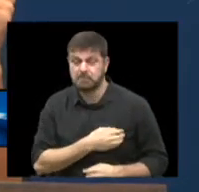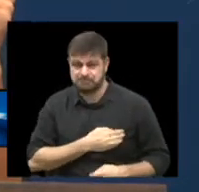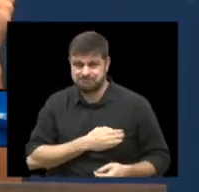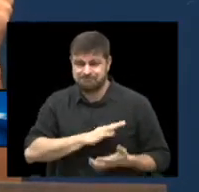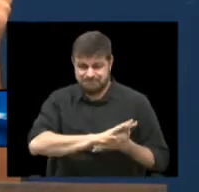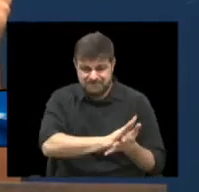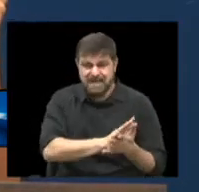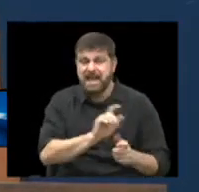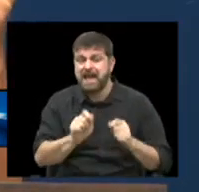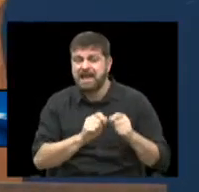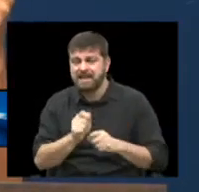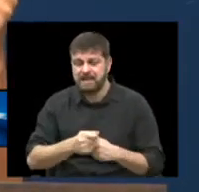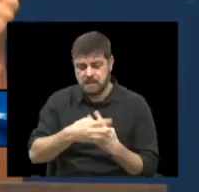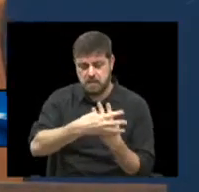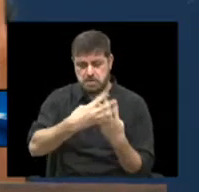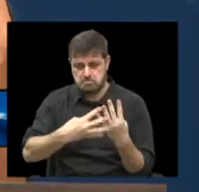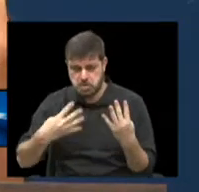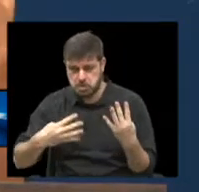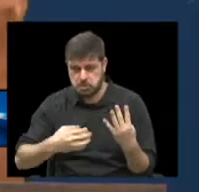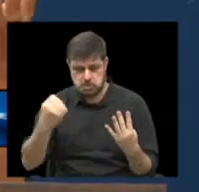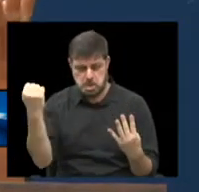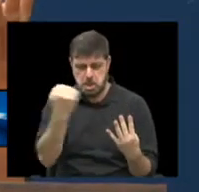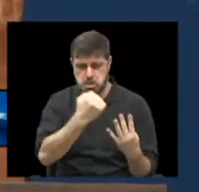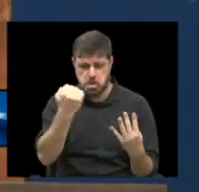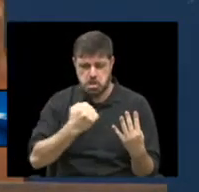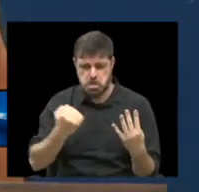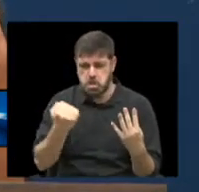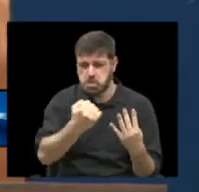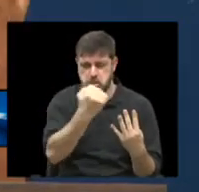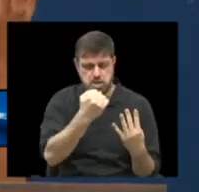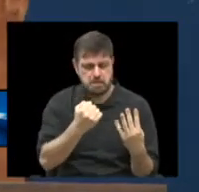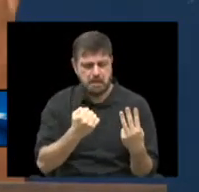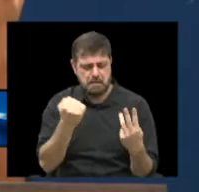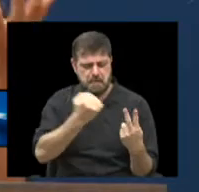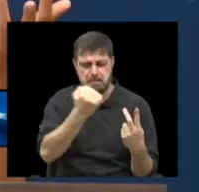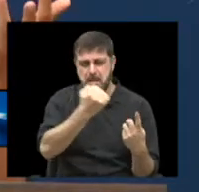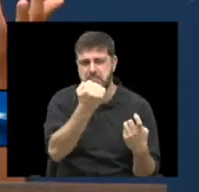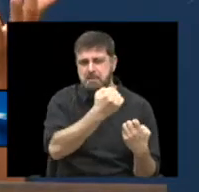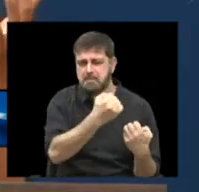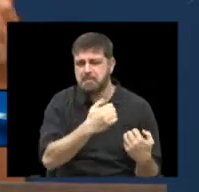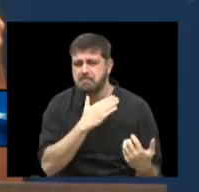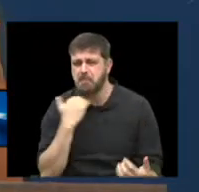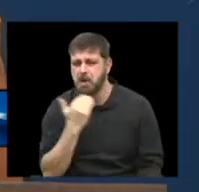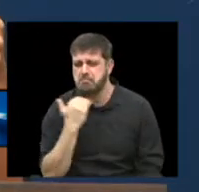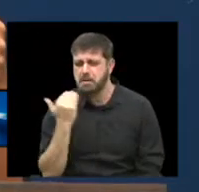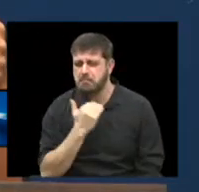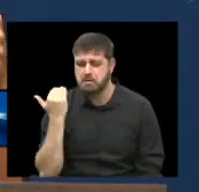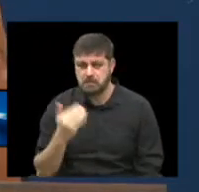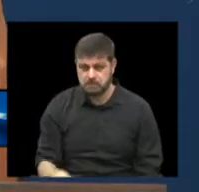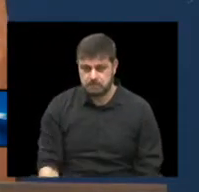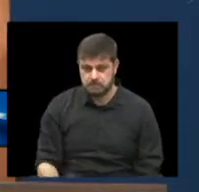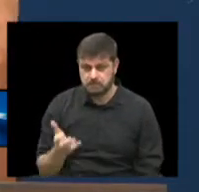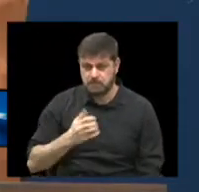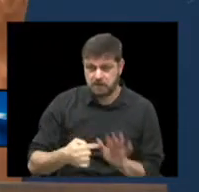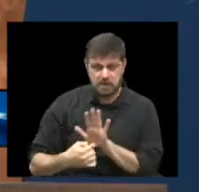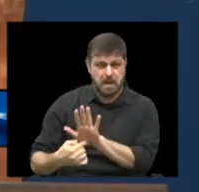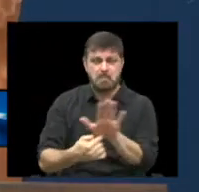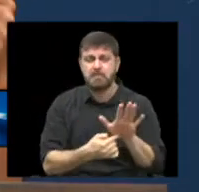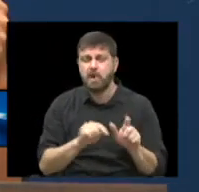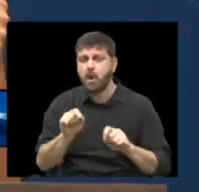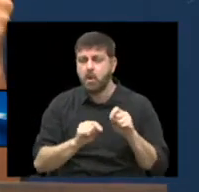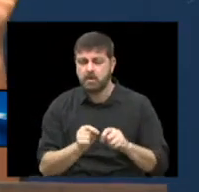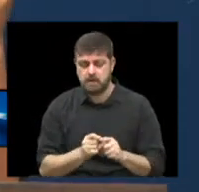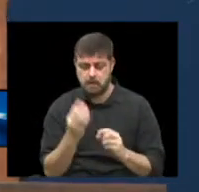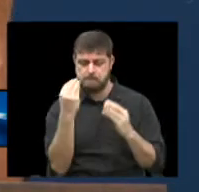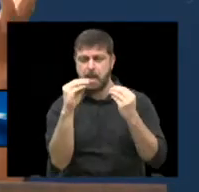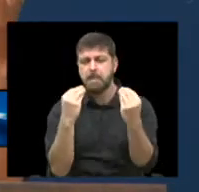matou hoje. Esse blog tem como objetivo dar visibilidade para os casos, reúne